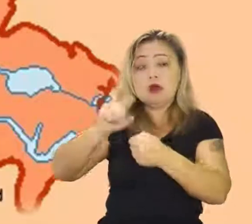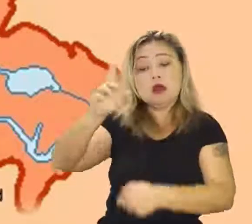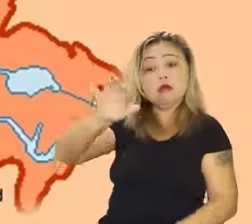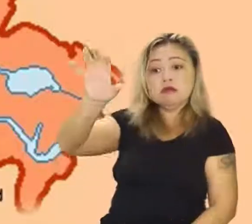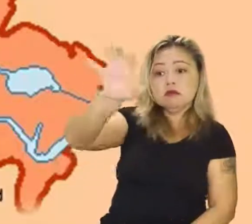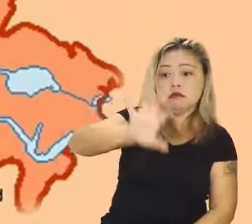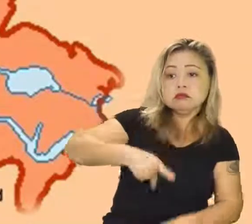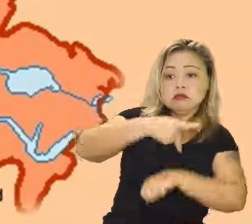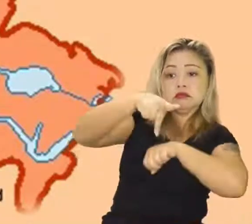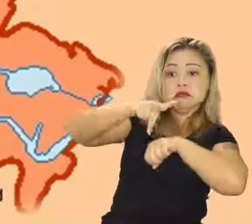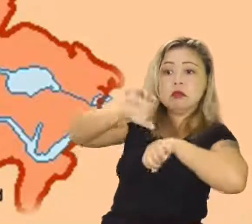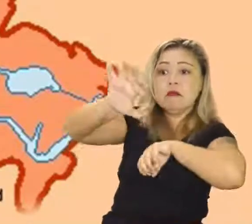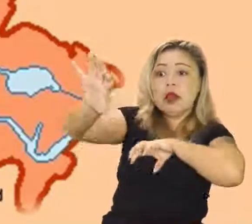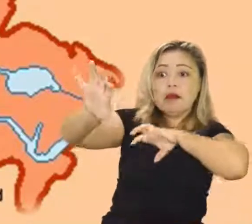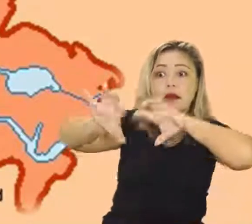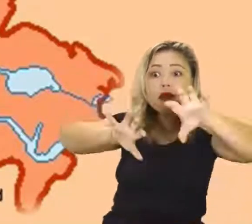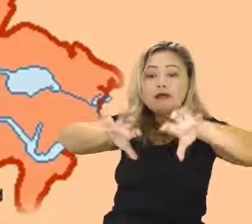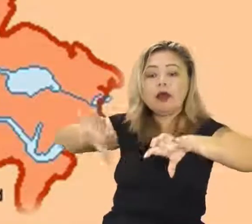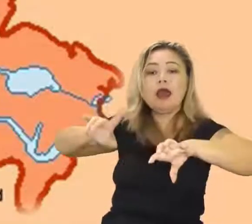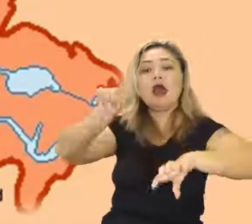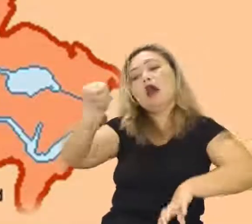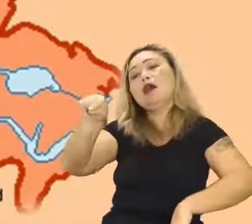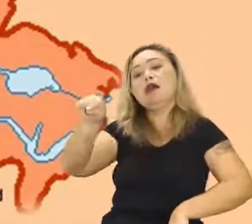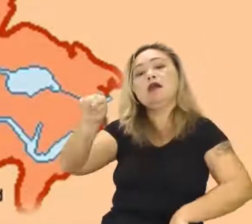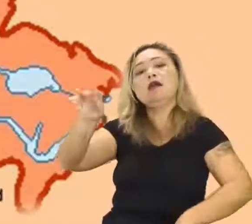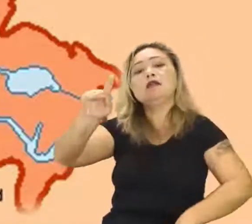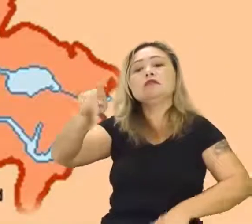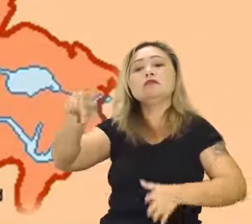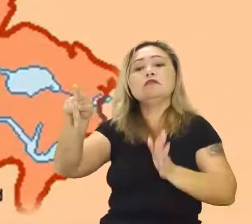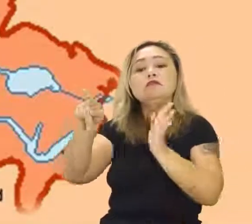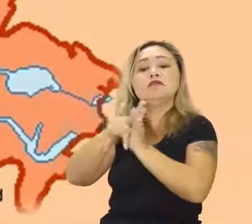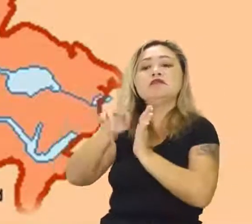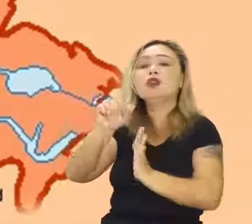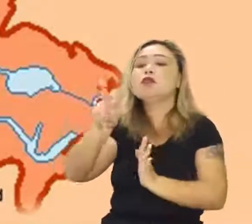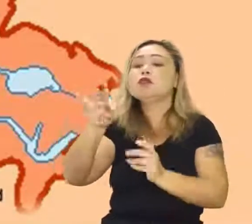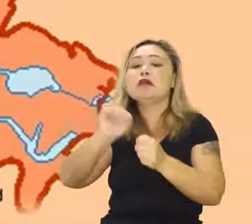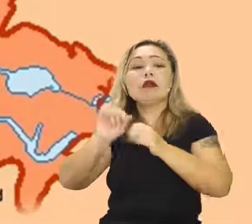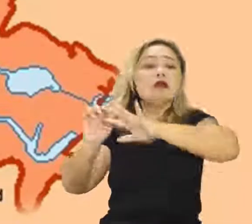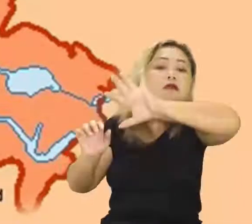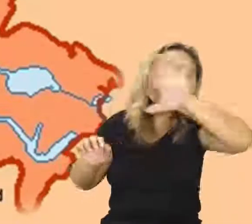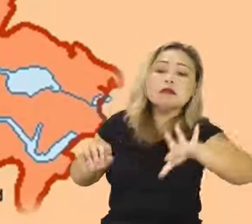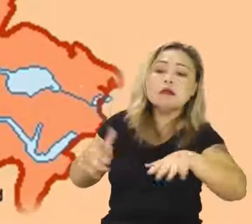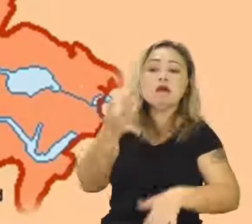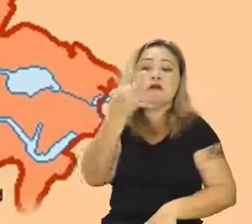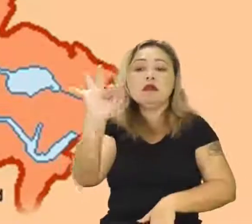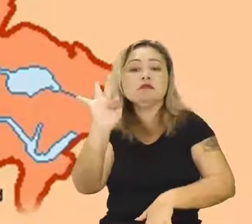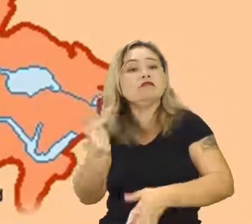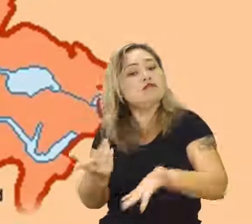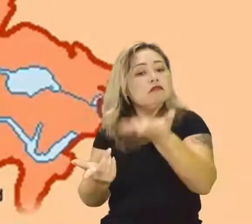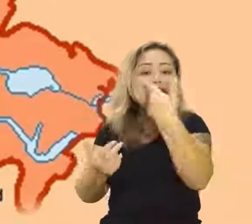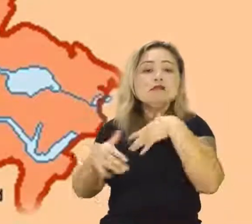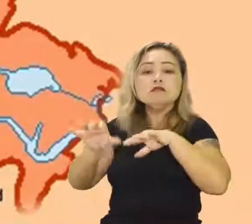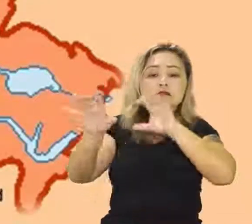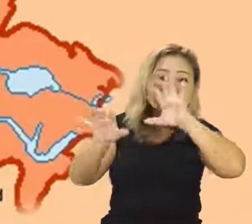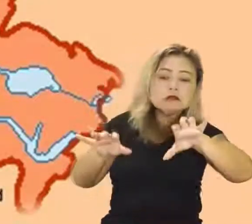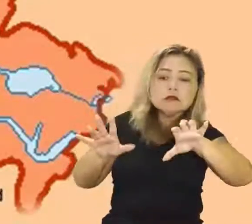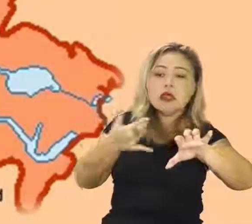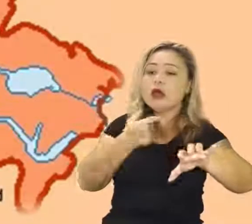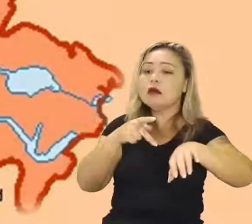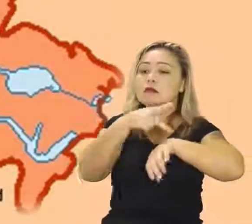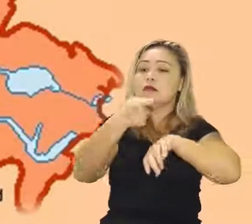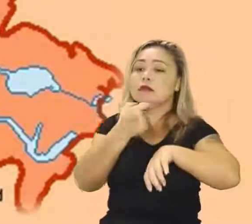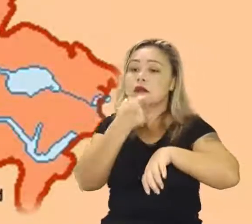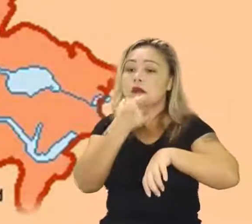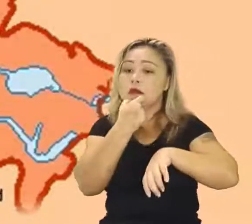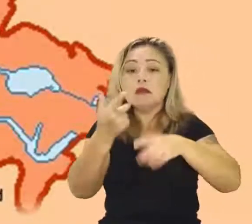países aliados eles vão dividir. Nós vamos dizer, olha aqui, ó, esse daqui vai ser o setor soviético, esse daqui vai ser o setor francês, esse daqui vai ser o